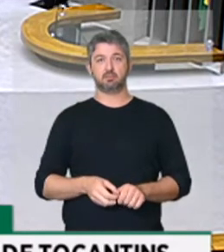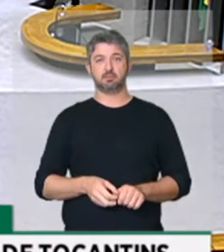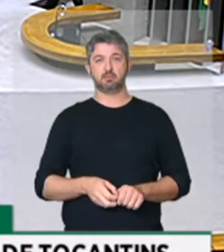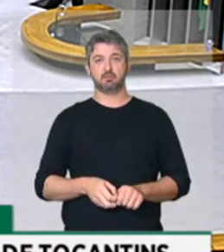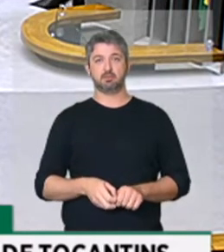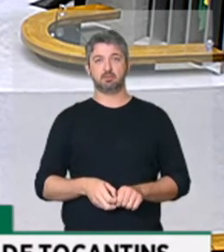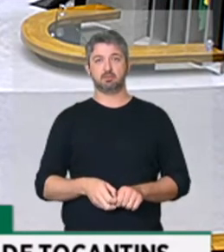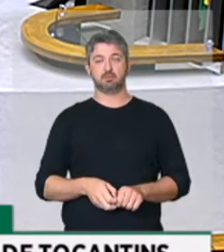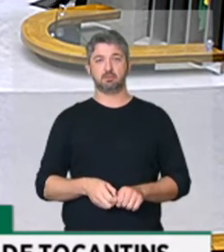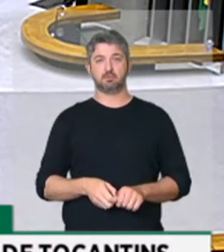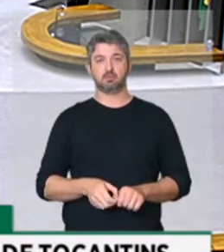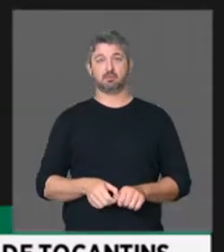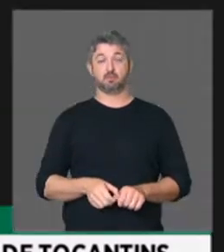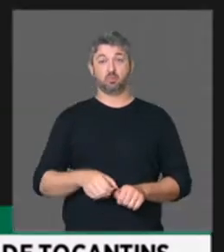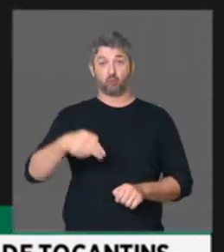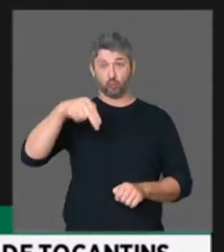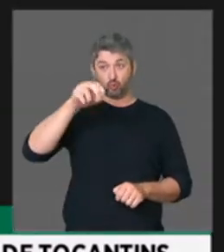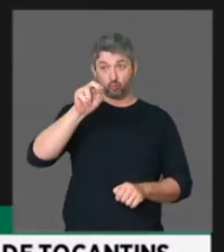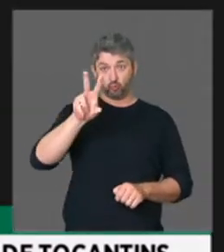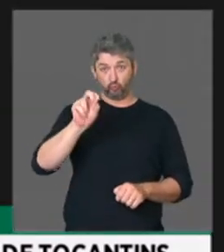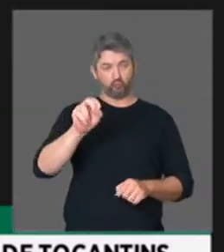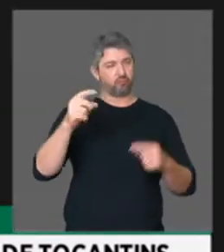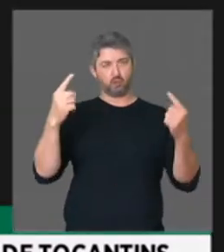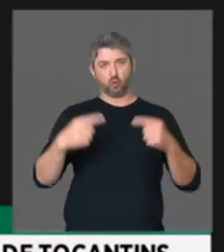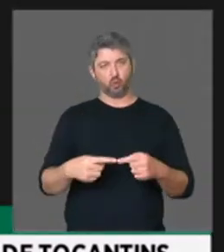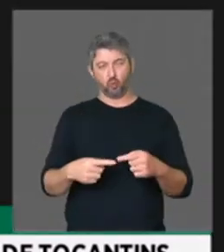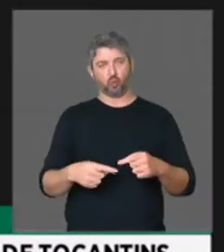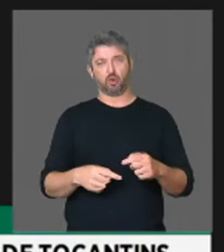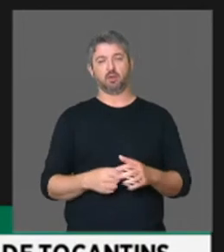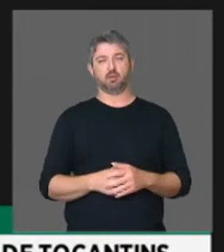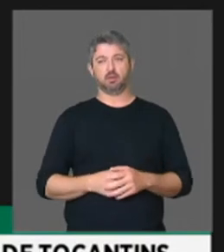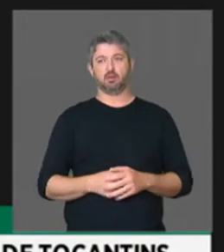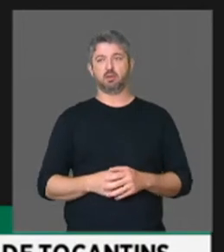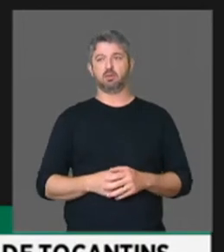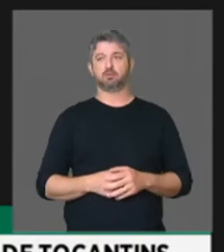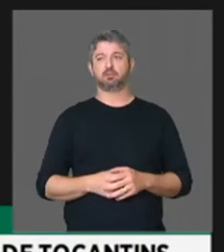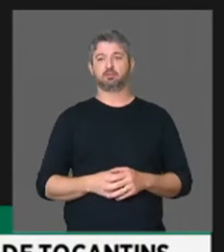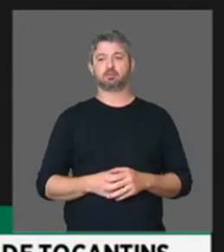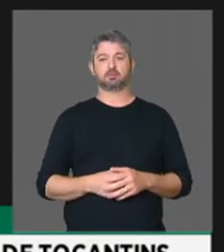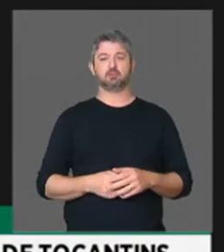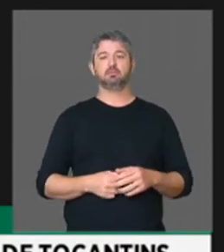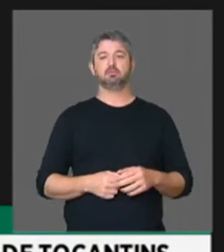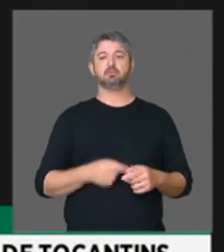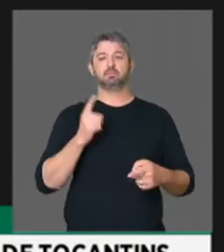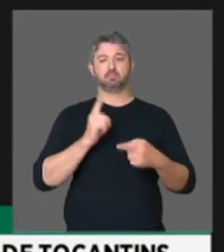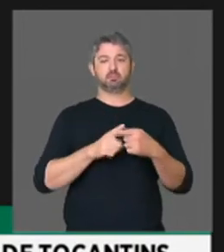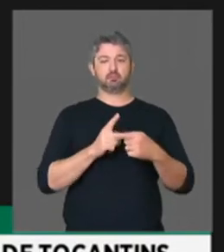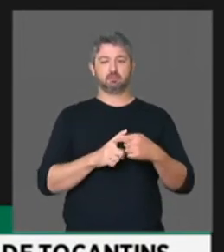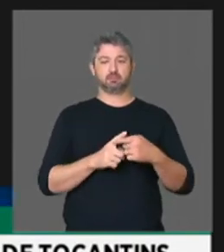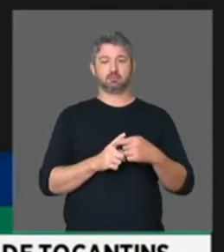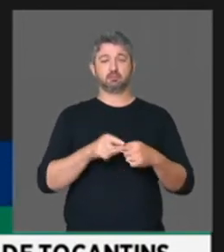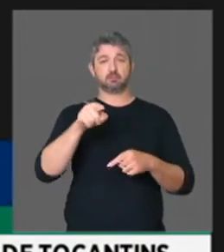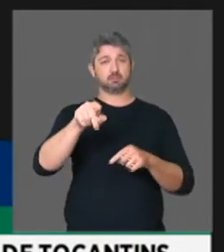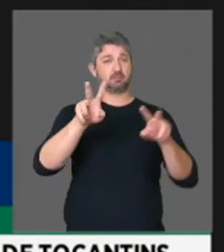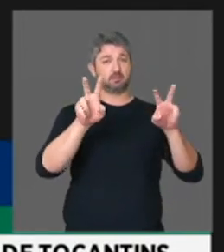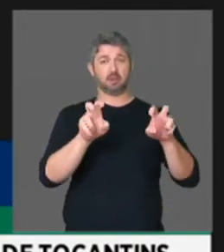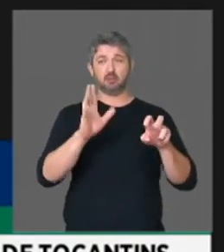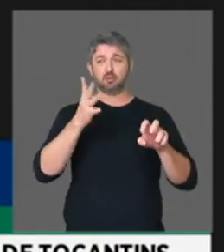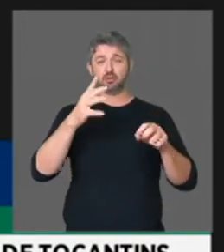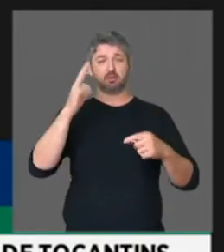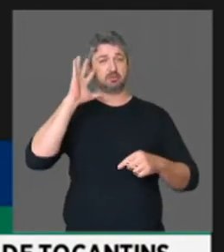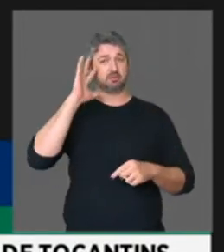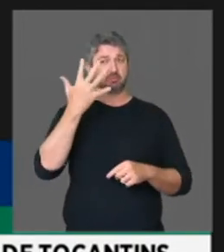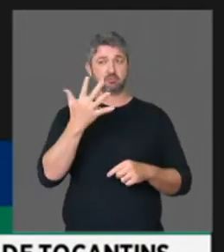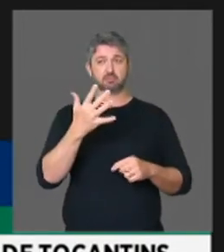Presidente, o Novo vai orientar contra a quebra do interstício, lembrando que esse tema já foi objeto de deliberação